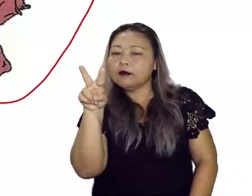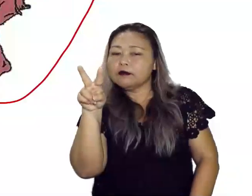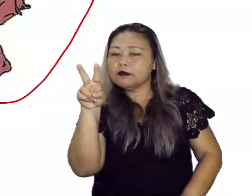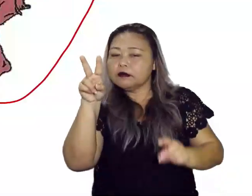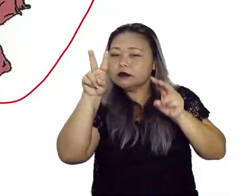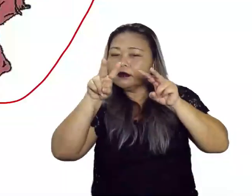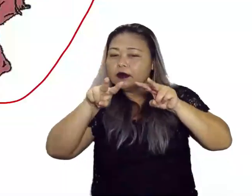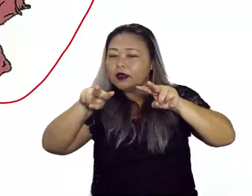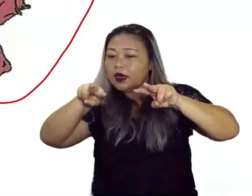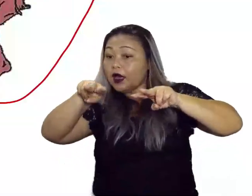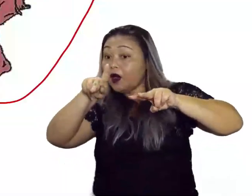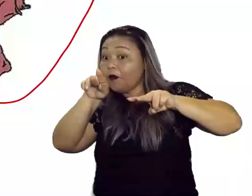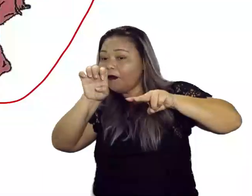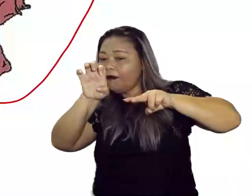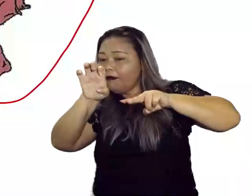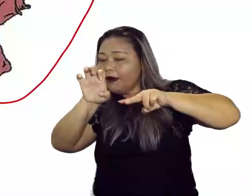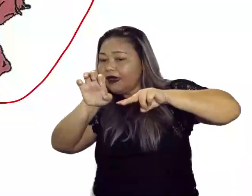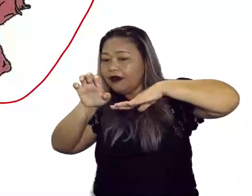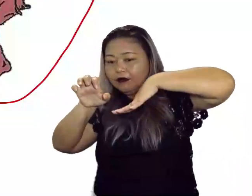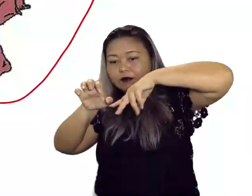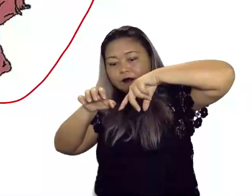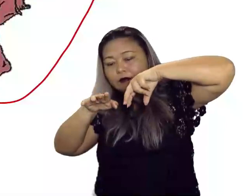gente, o pezinho dele para trás, ó.